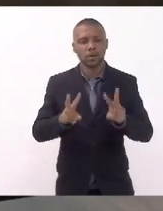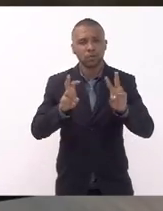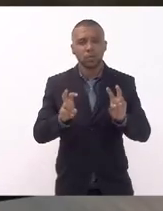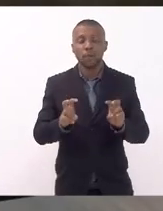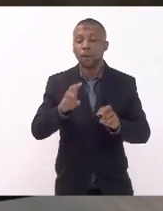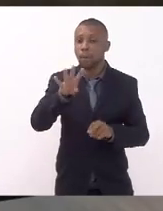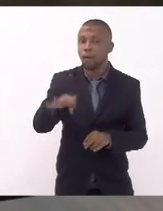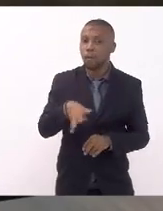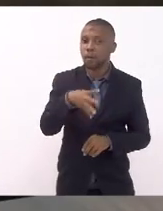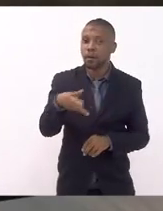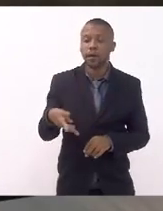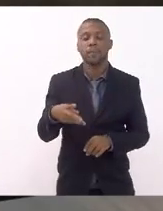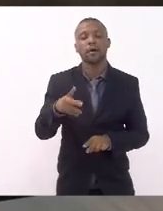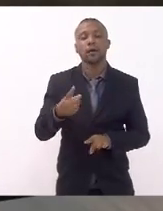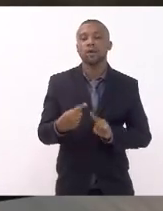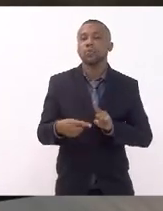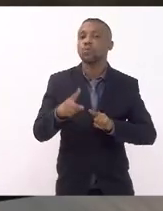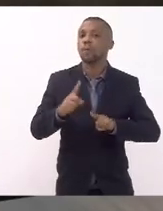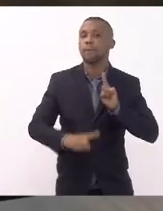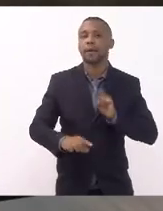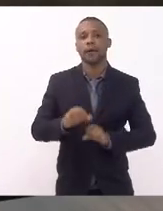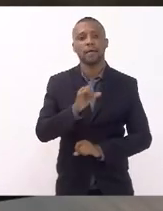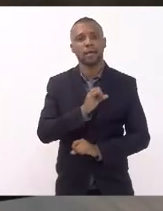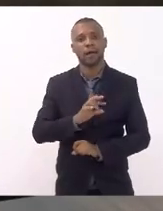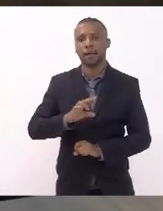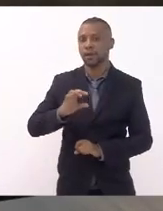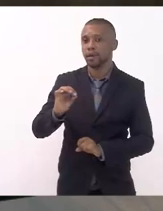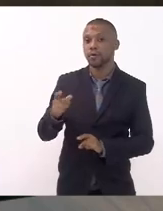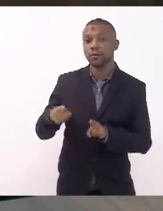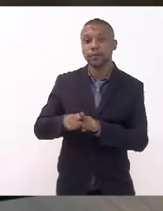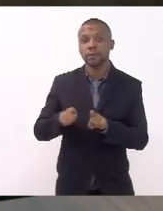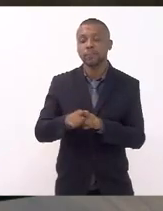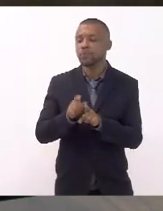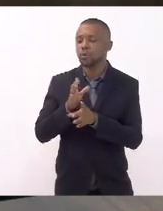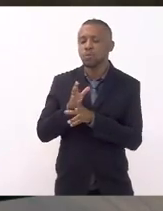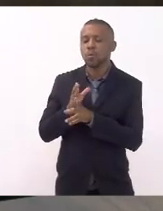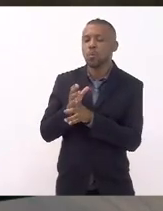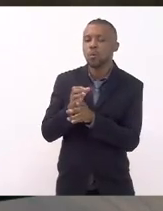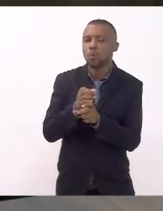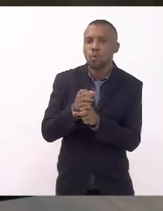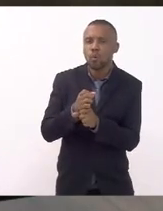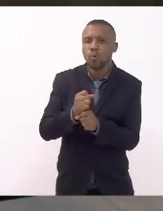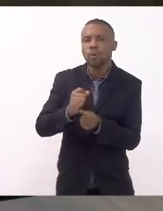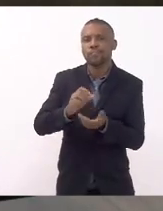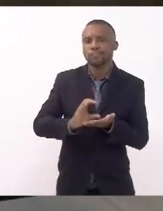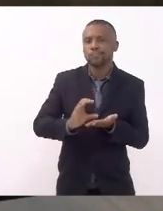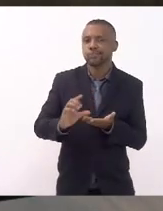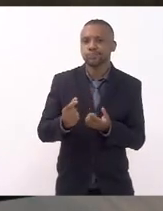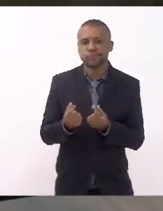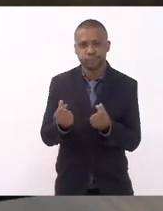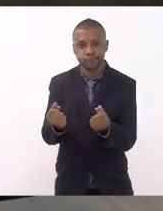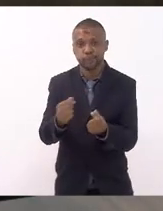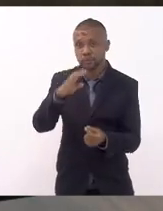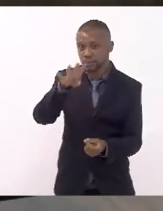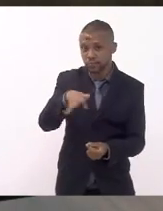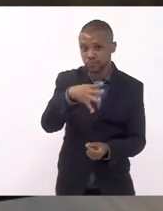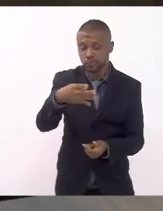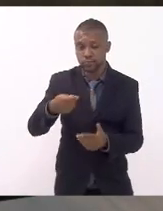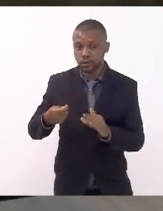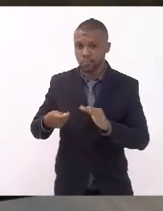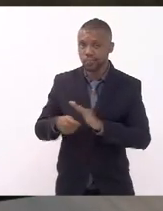Rio, sobre o reporte orçamentário a esse programa que está sendo